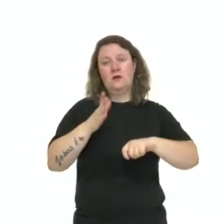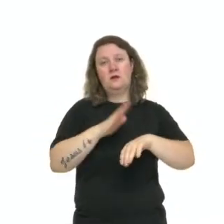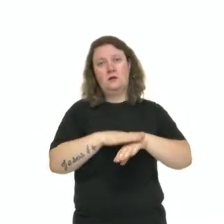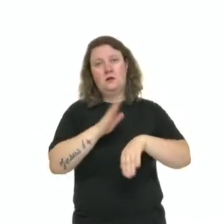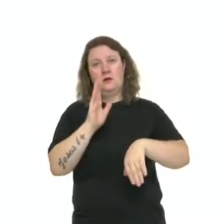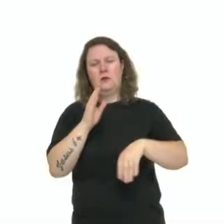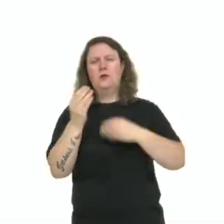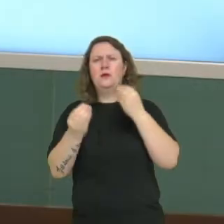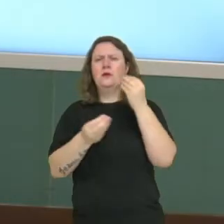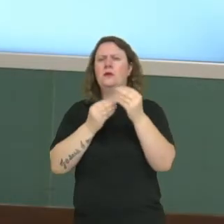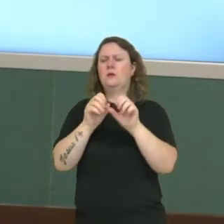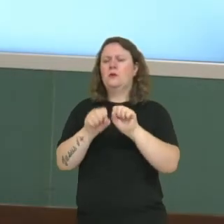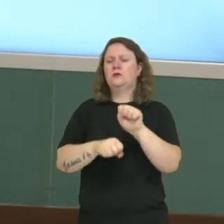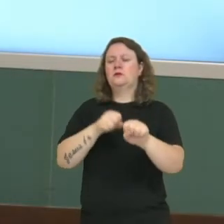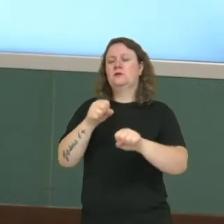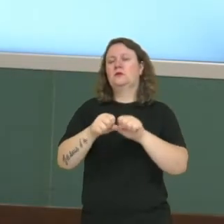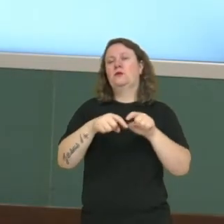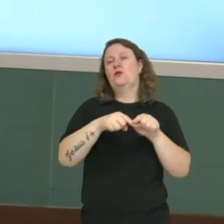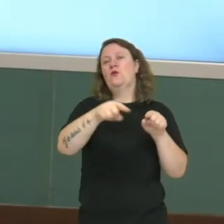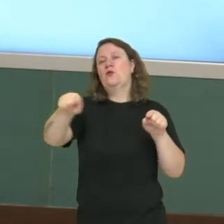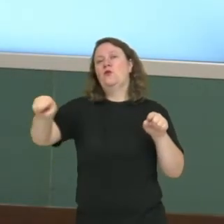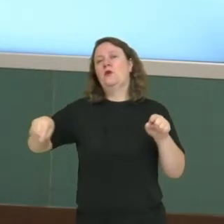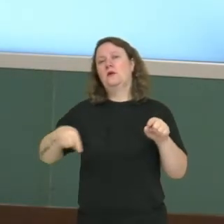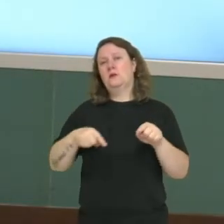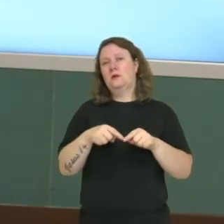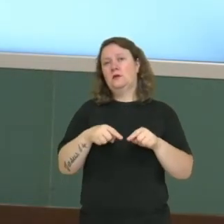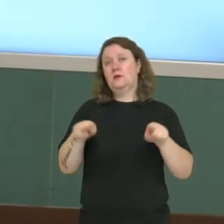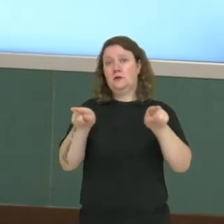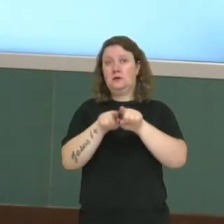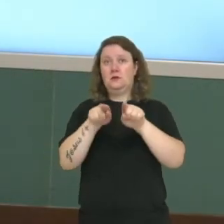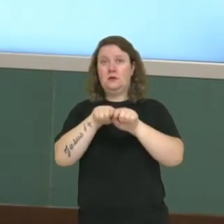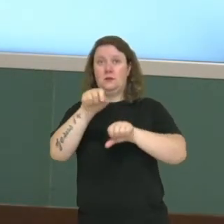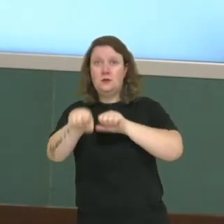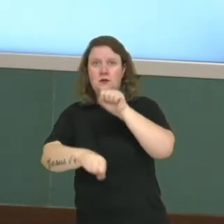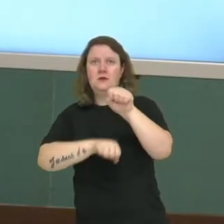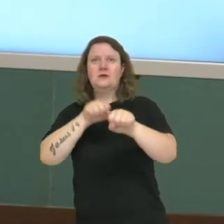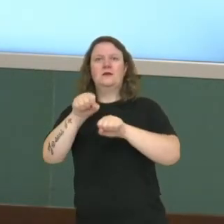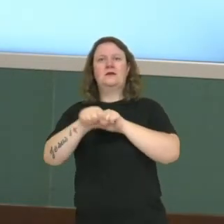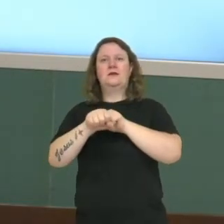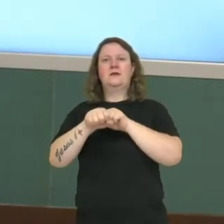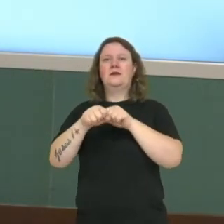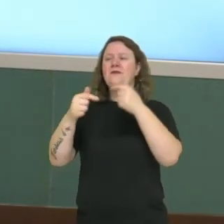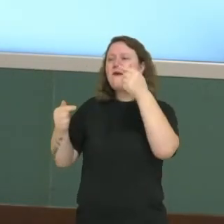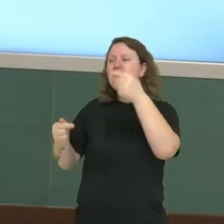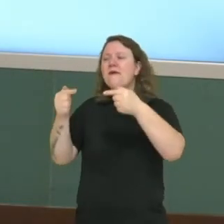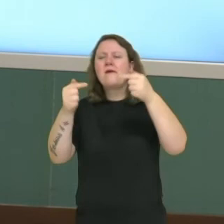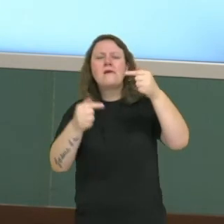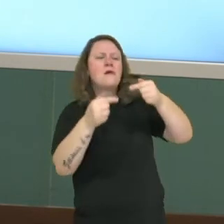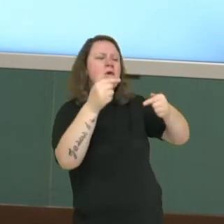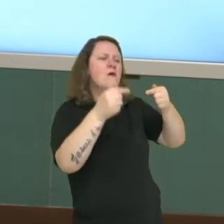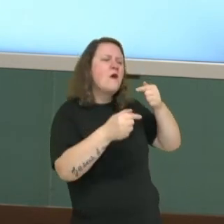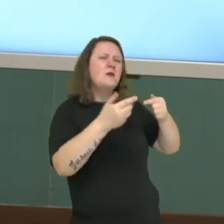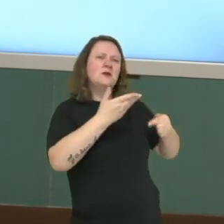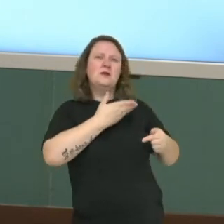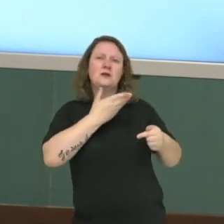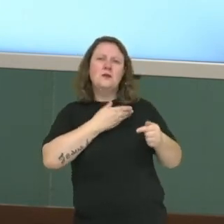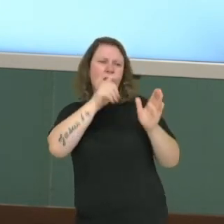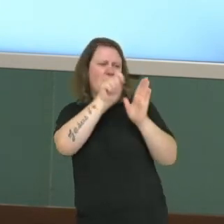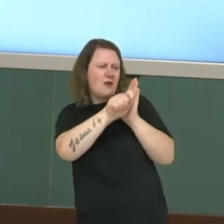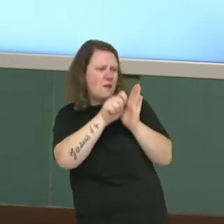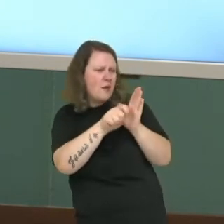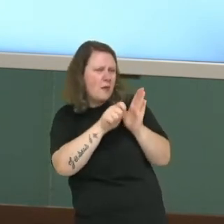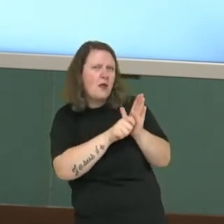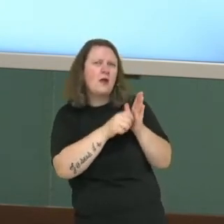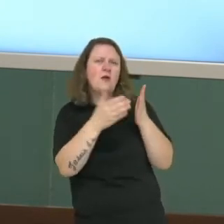do ciclismo de pista e as bicicletas? Vamos debater com os colegas e registrar no caderno como são